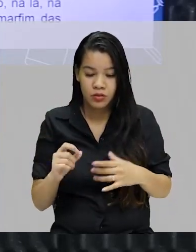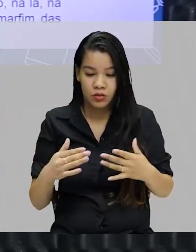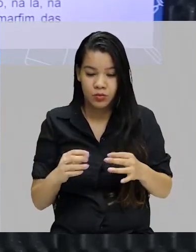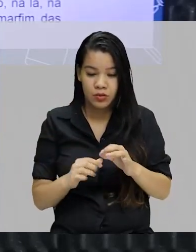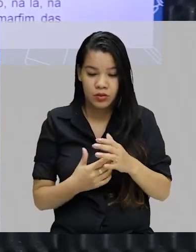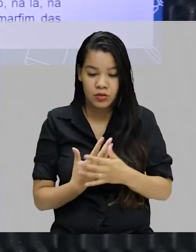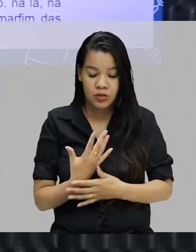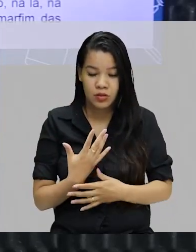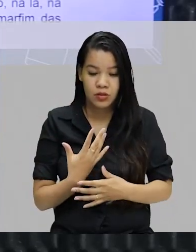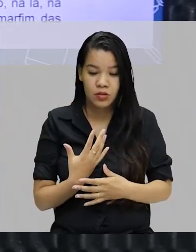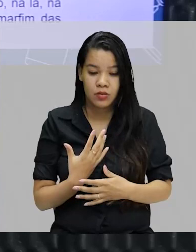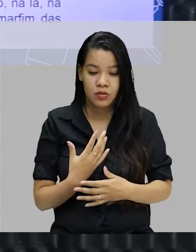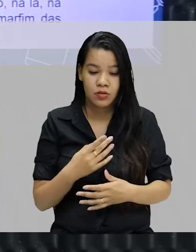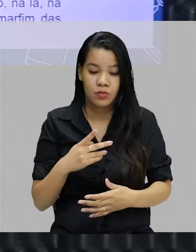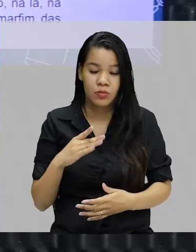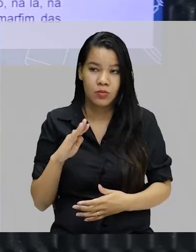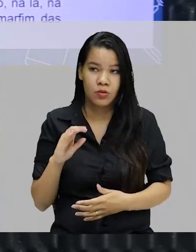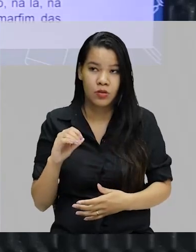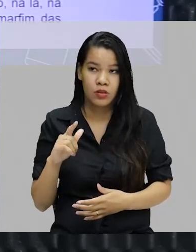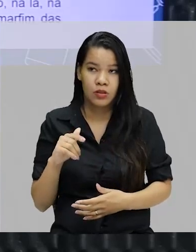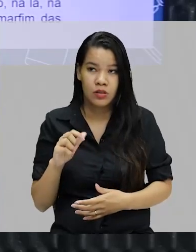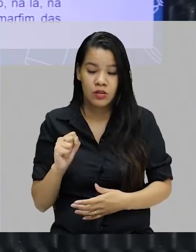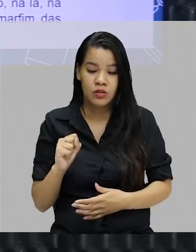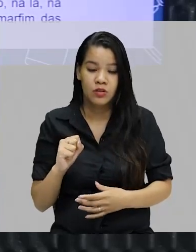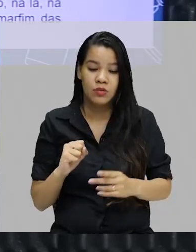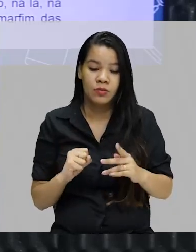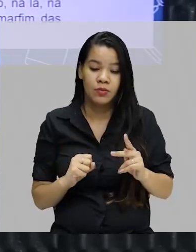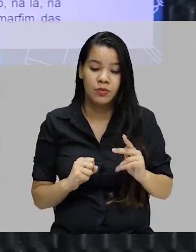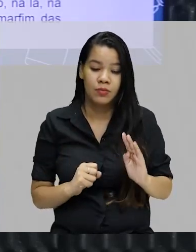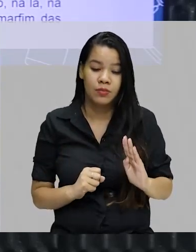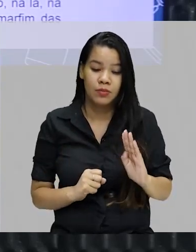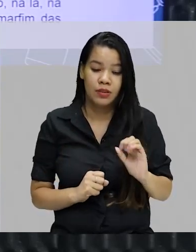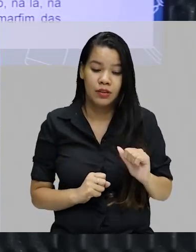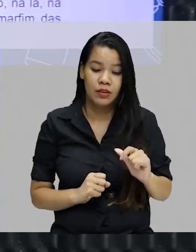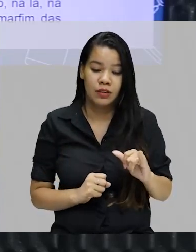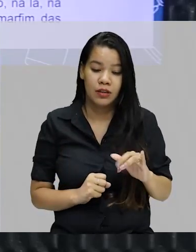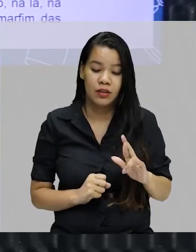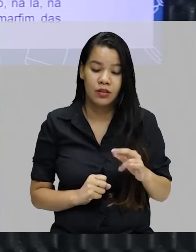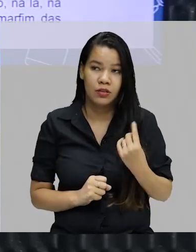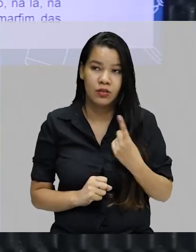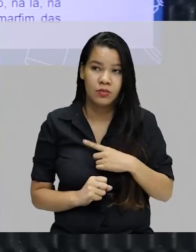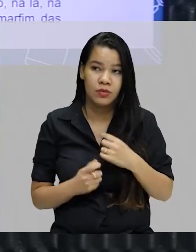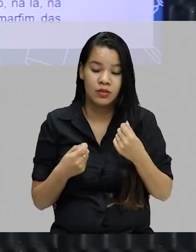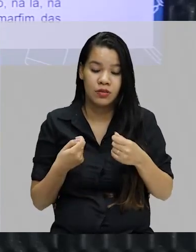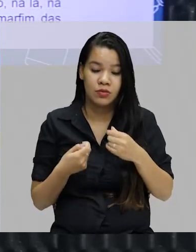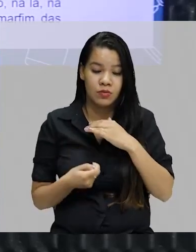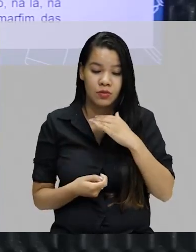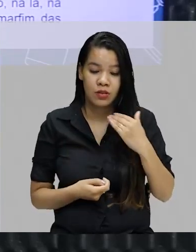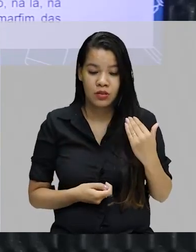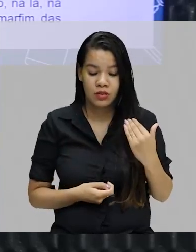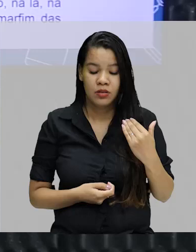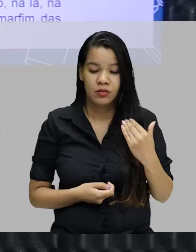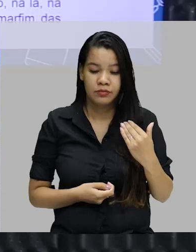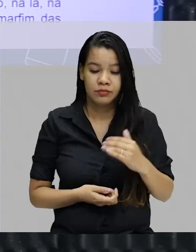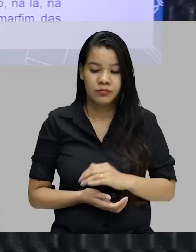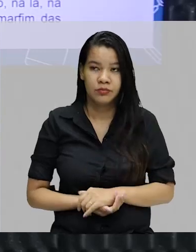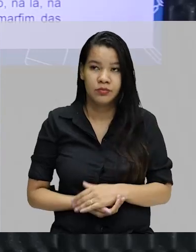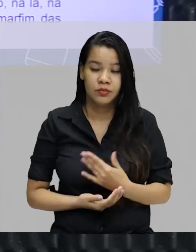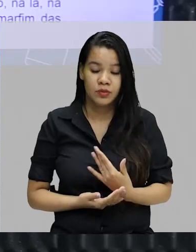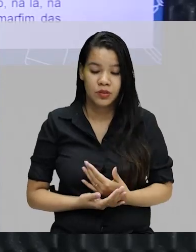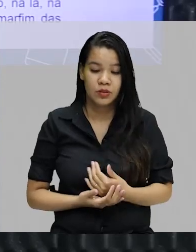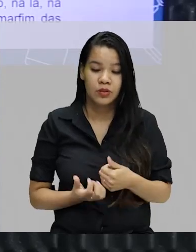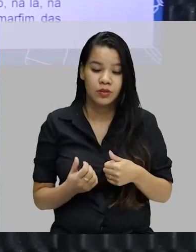de bilhar, certo? A gente precisava matar o elefante. E aí a população estava caindo.